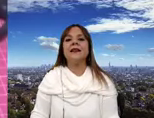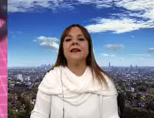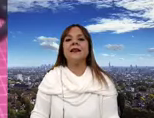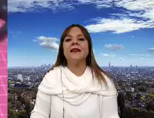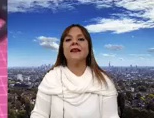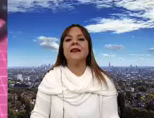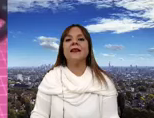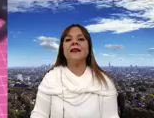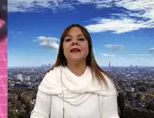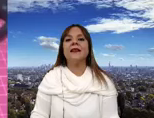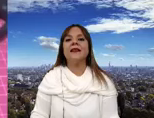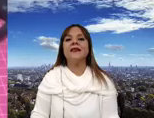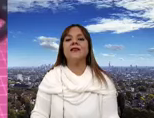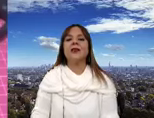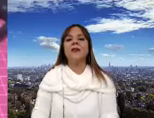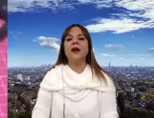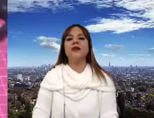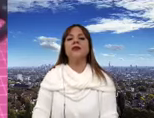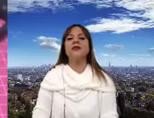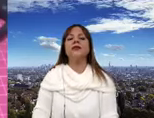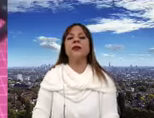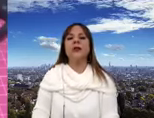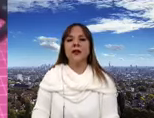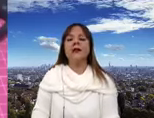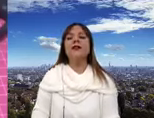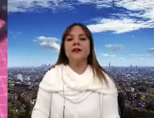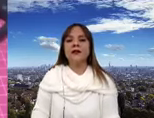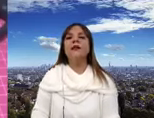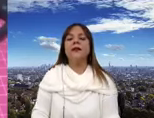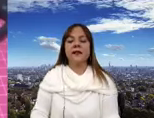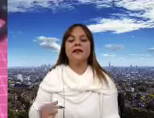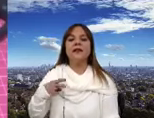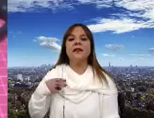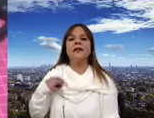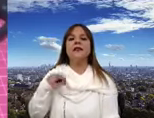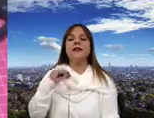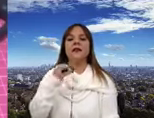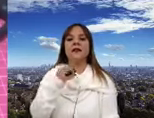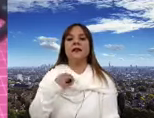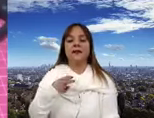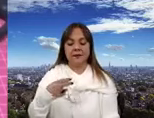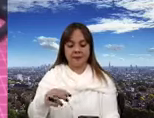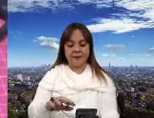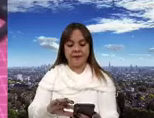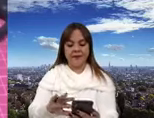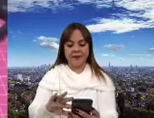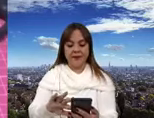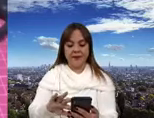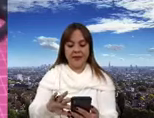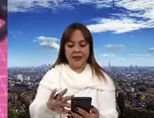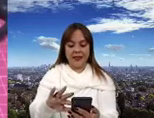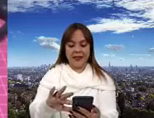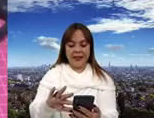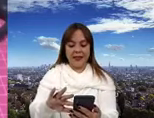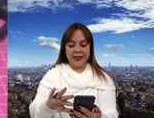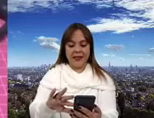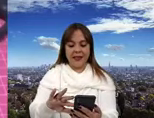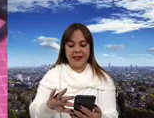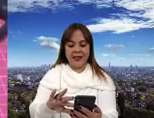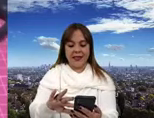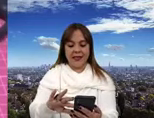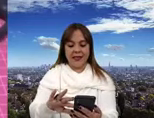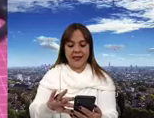ó. Ah, só embaixo. Só uma linha aqui. Ah. E aí vim com a cabeça aqui, ó. Coloquei em cima aqui